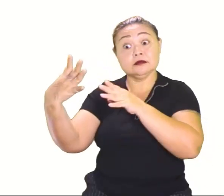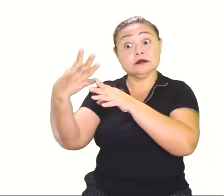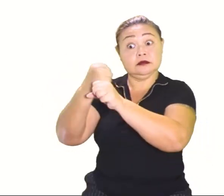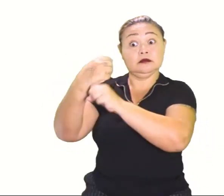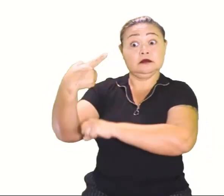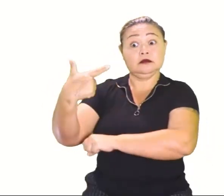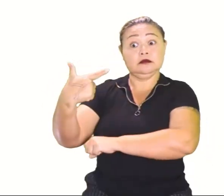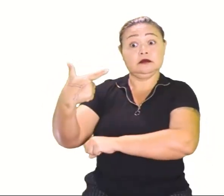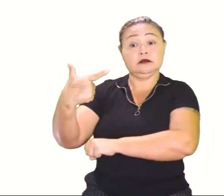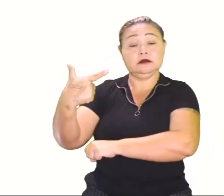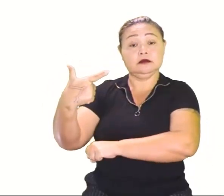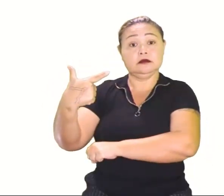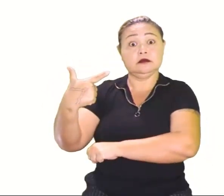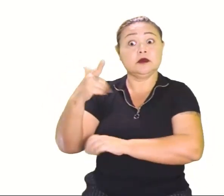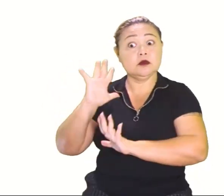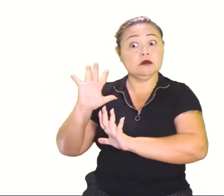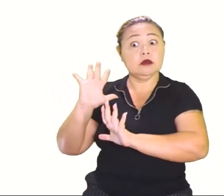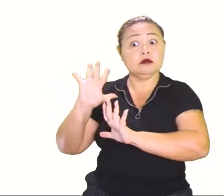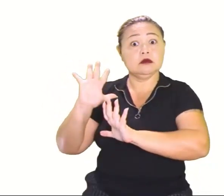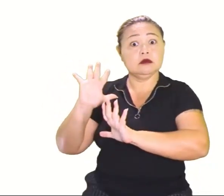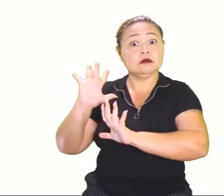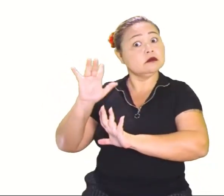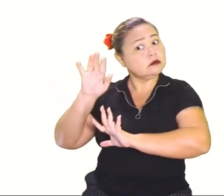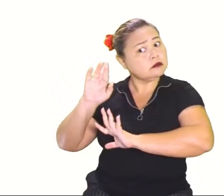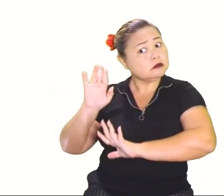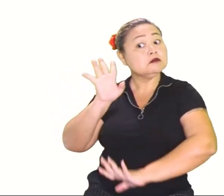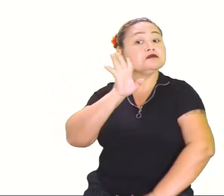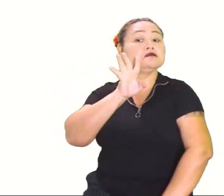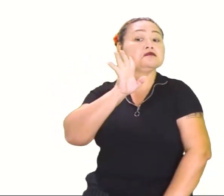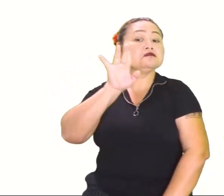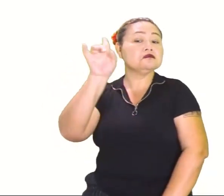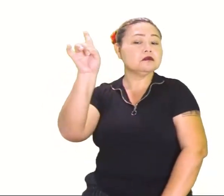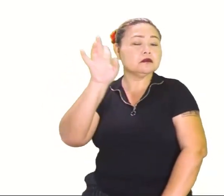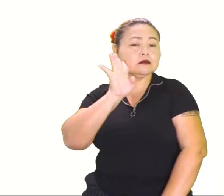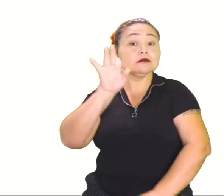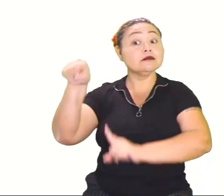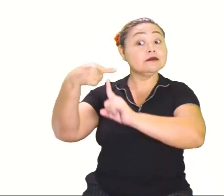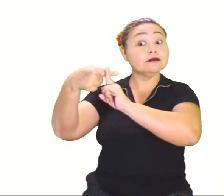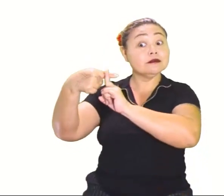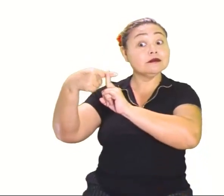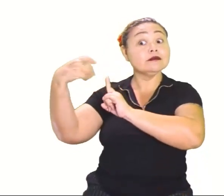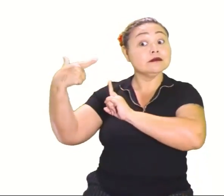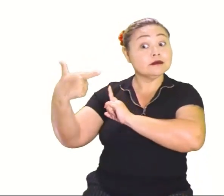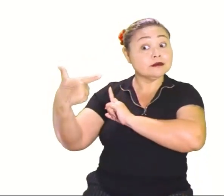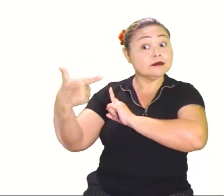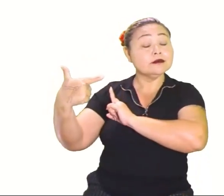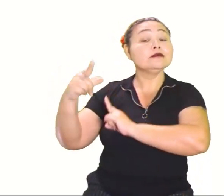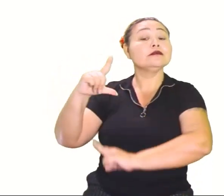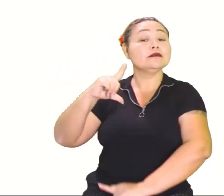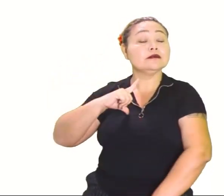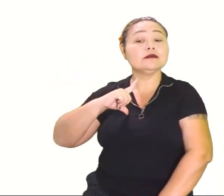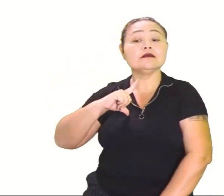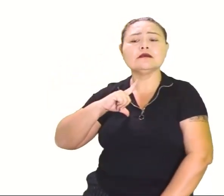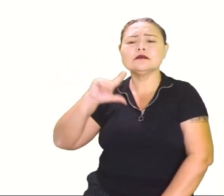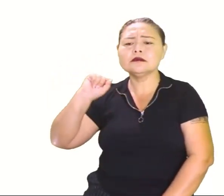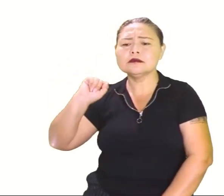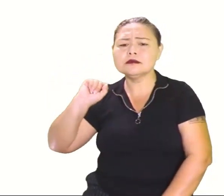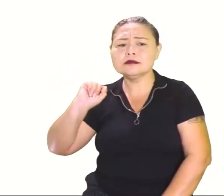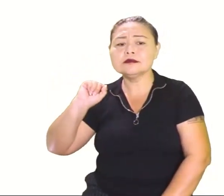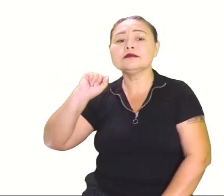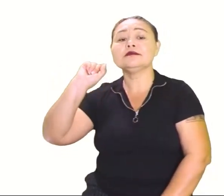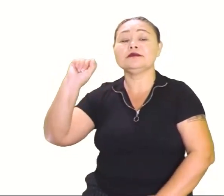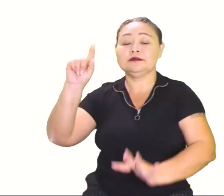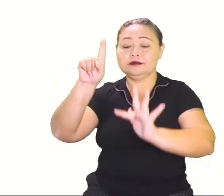4 mais 2. Opa, tem um negócio legal aqui, ó, tem um mais 2 ali. E eu quero o valor